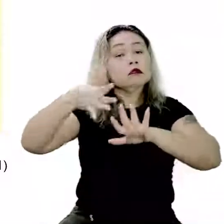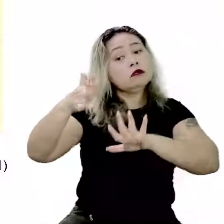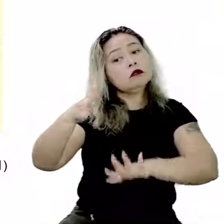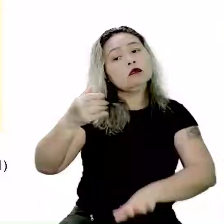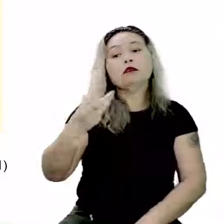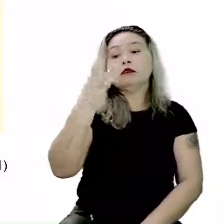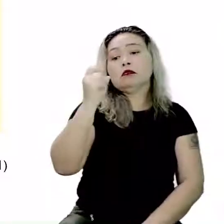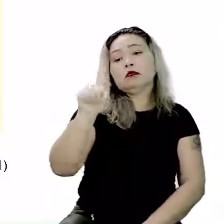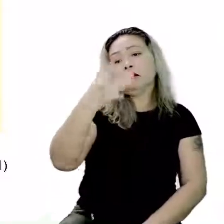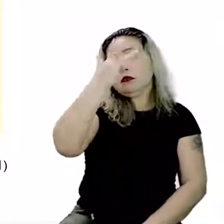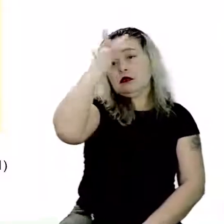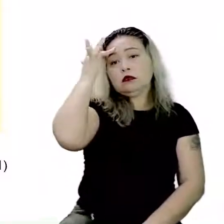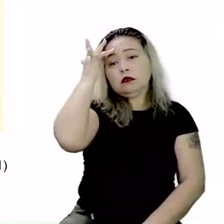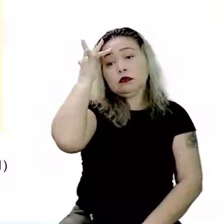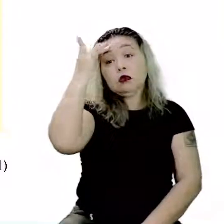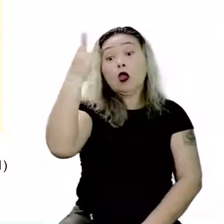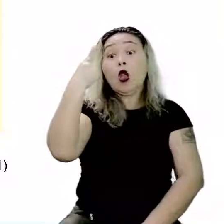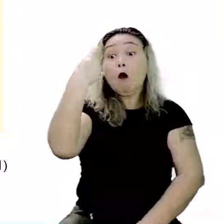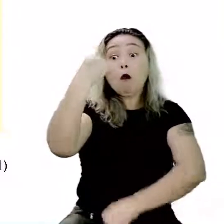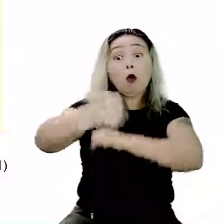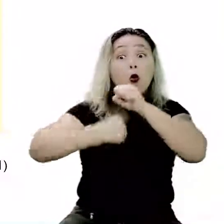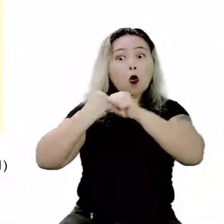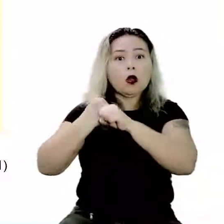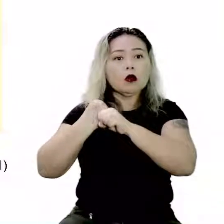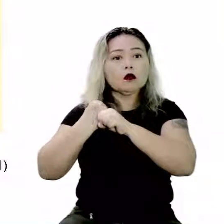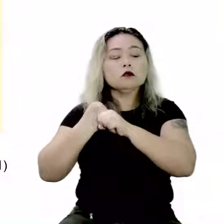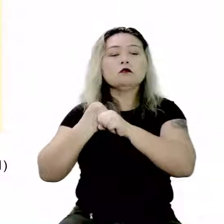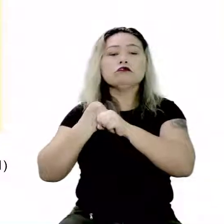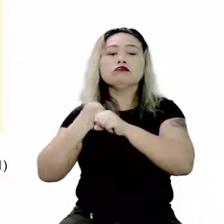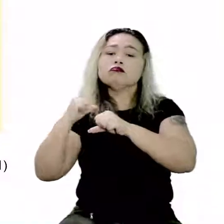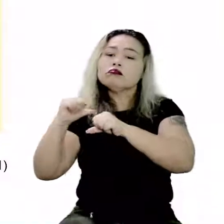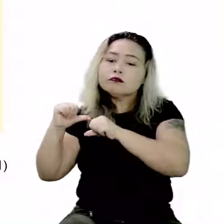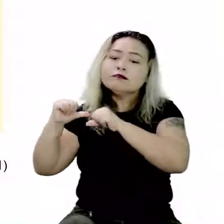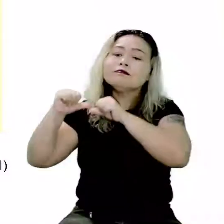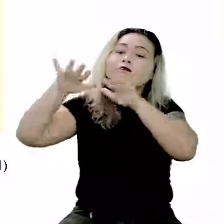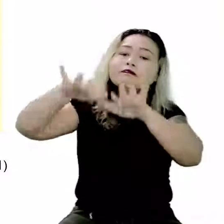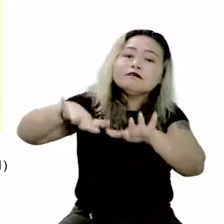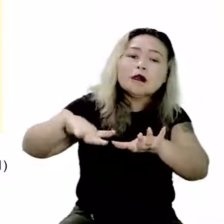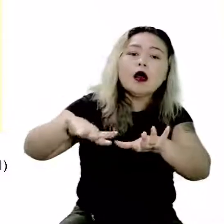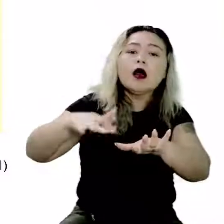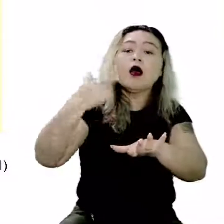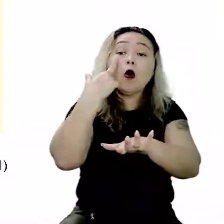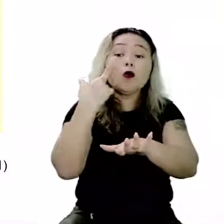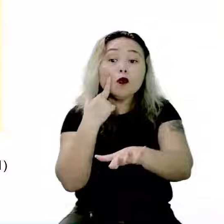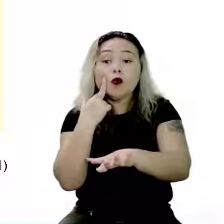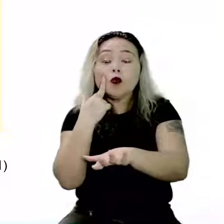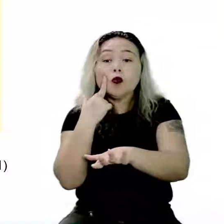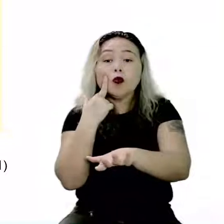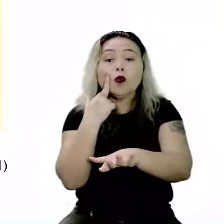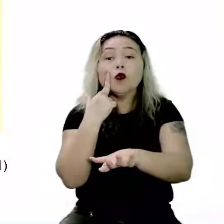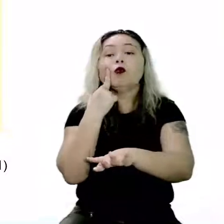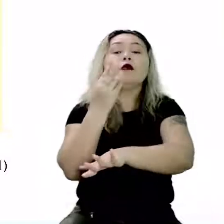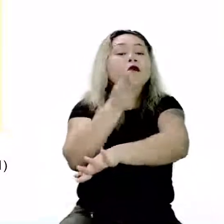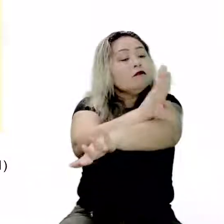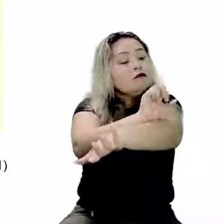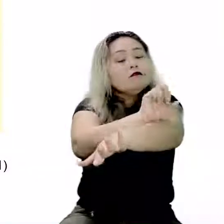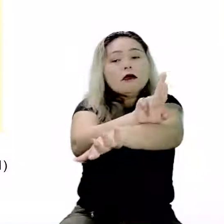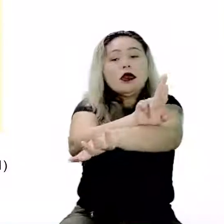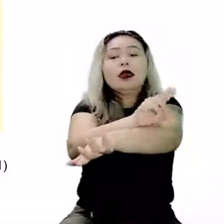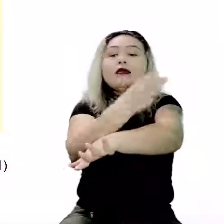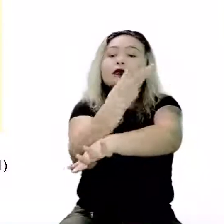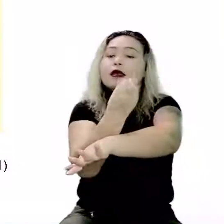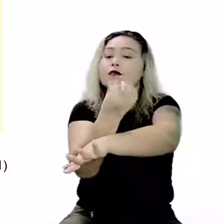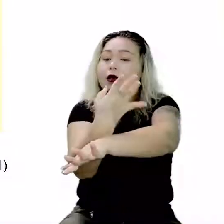de 3.000 pessoas por ano estavam vindo para Rondônia. Por onde? Pela